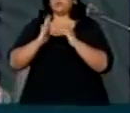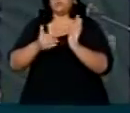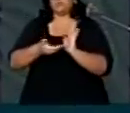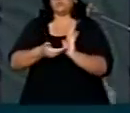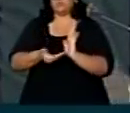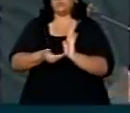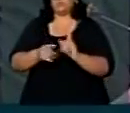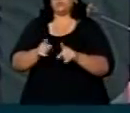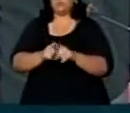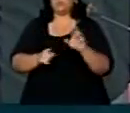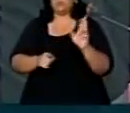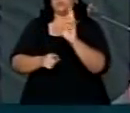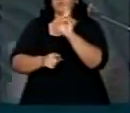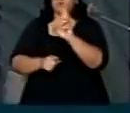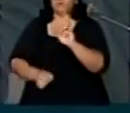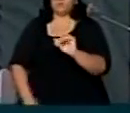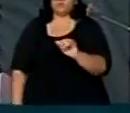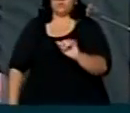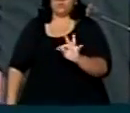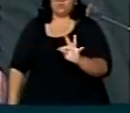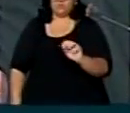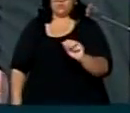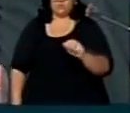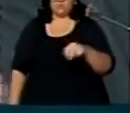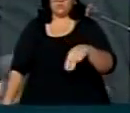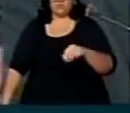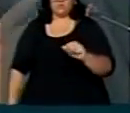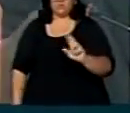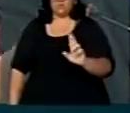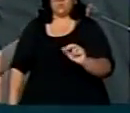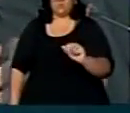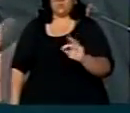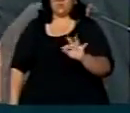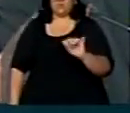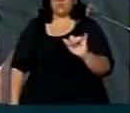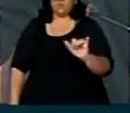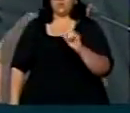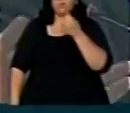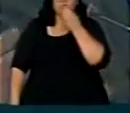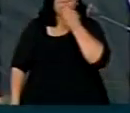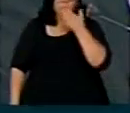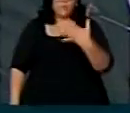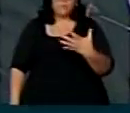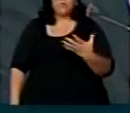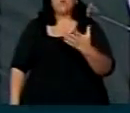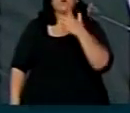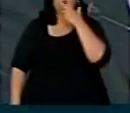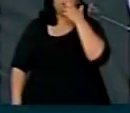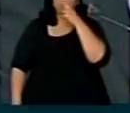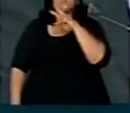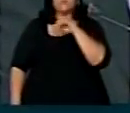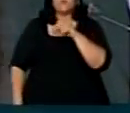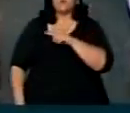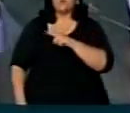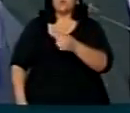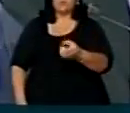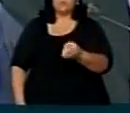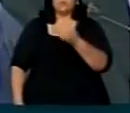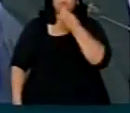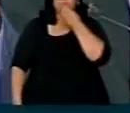representante parlamentar do Itamaraty. É um sinal de que esse canal esteja reaberto. Mas vamos